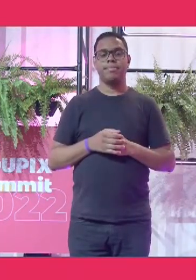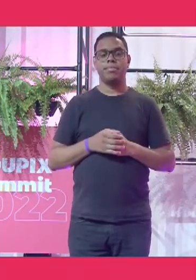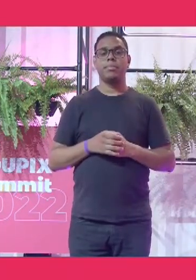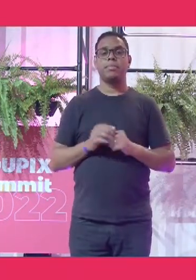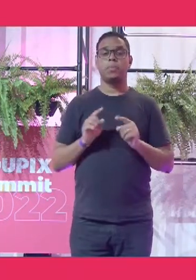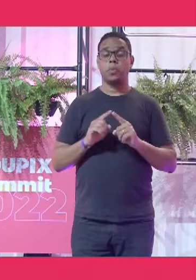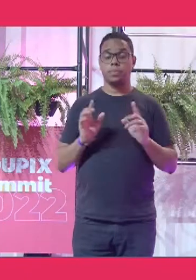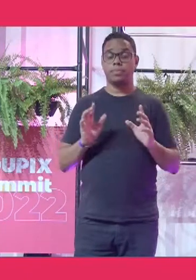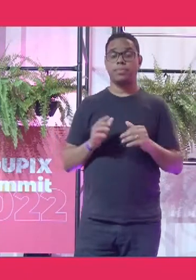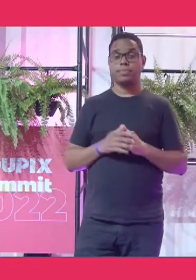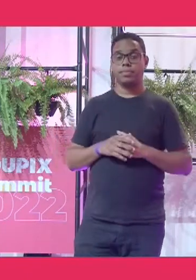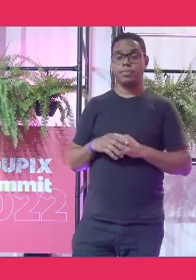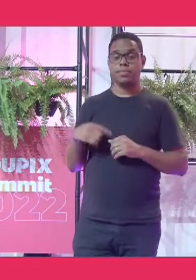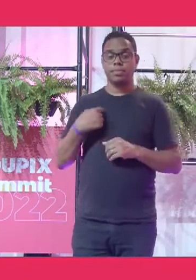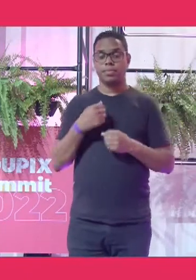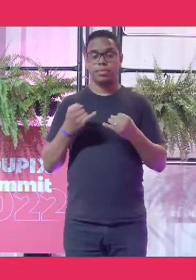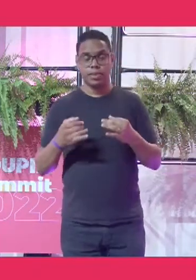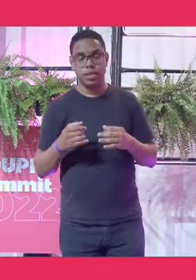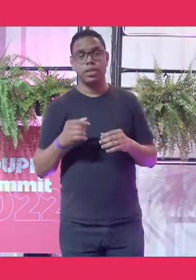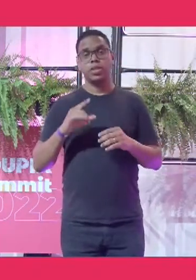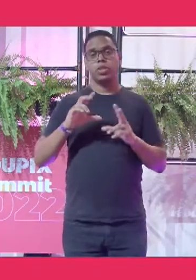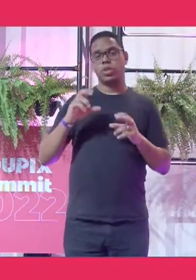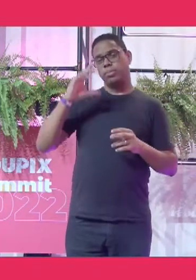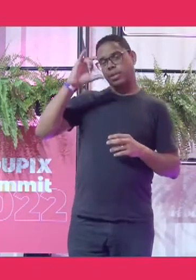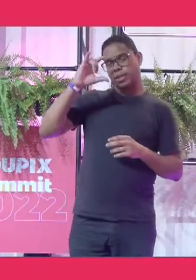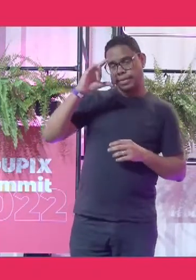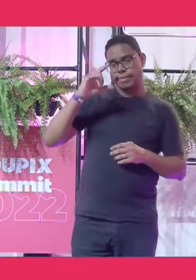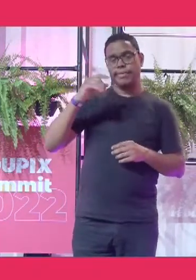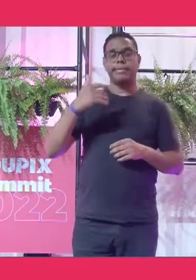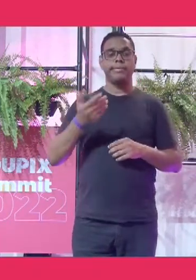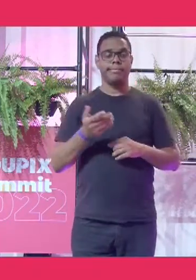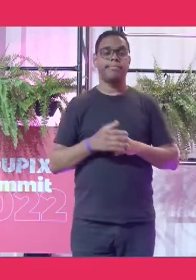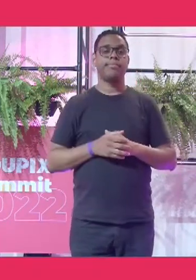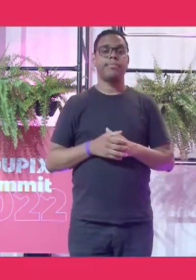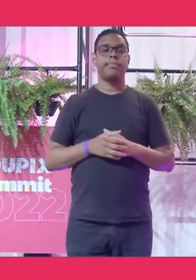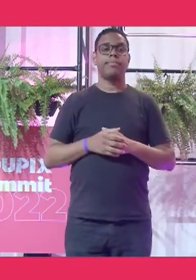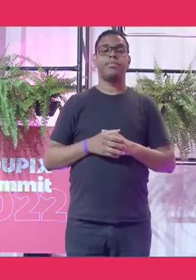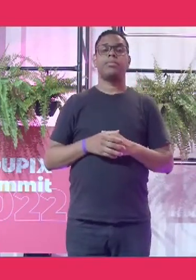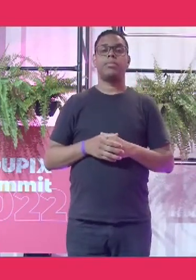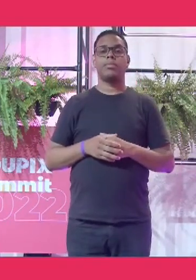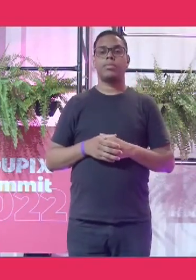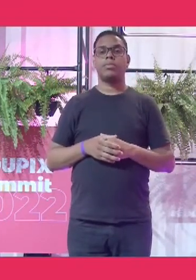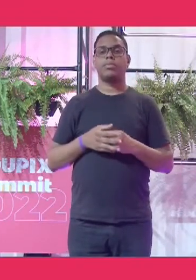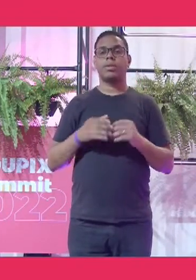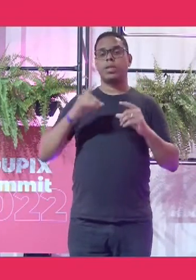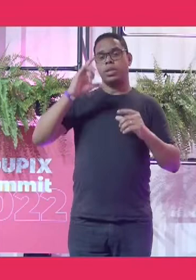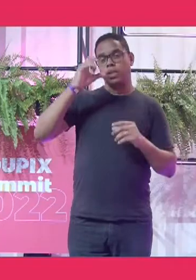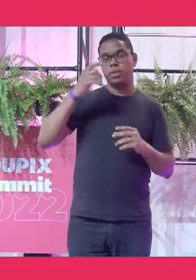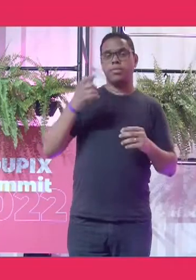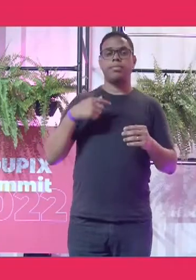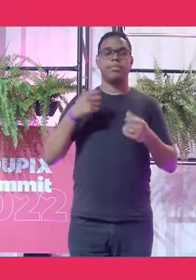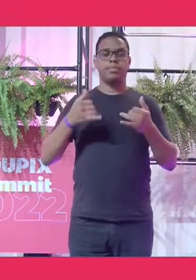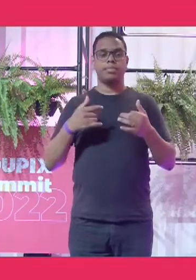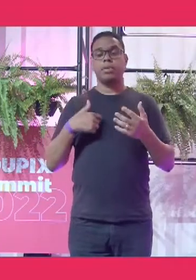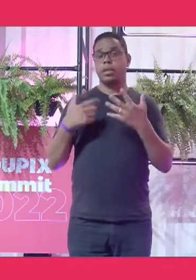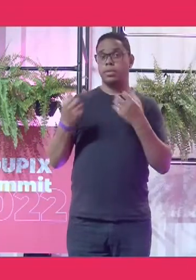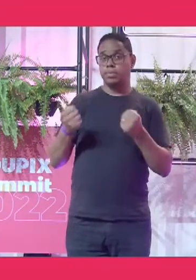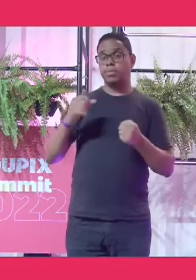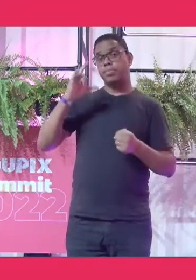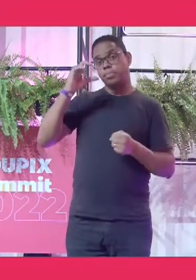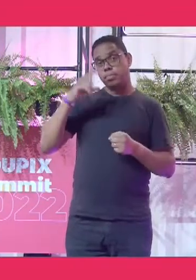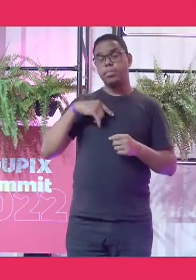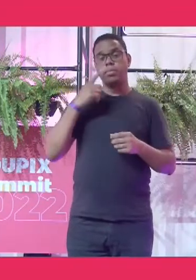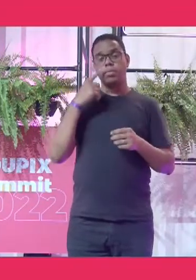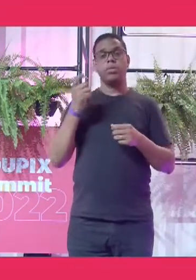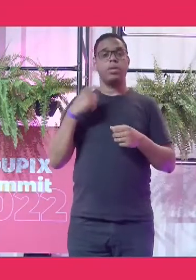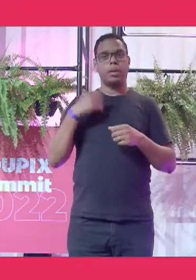Mas, assim, a gente tá aqui pra falar de Instagram nessa coisa de... o Instagram, vamos aceitando que o Instagram não vai